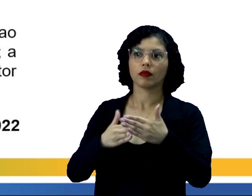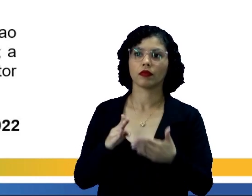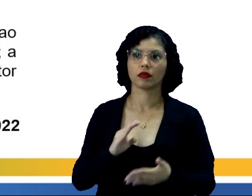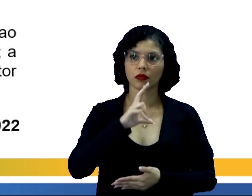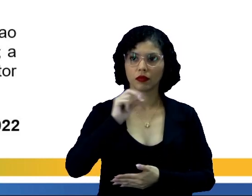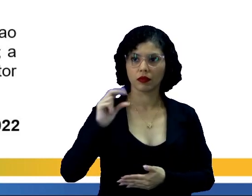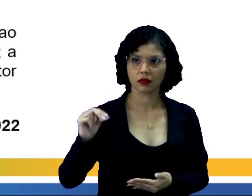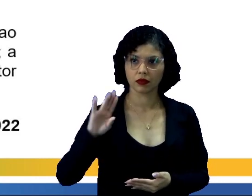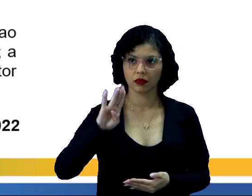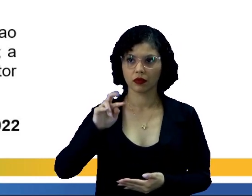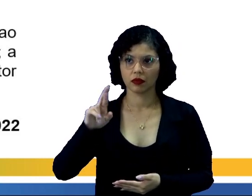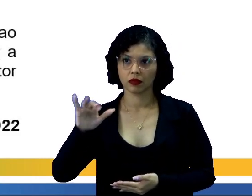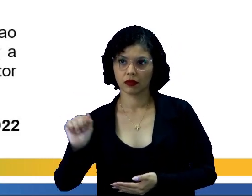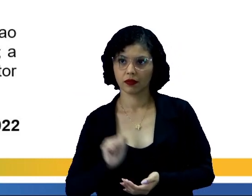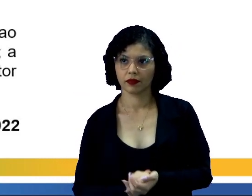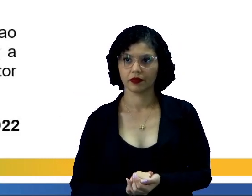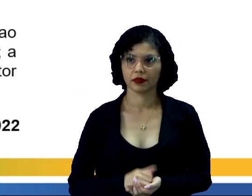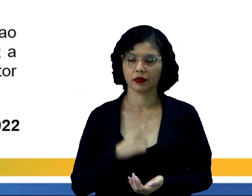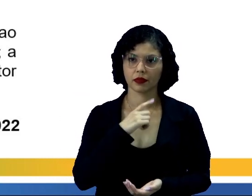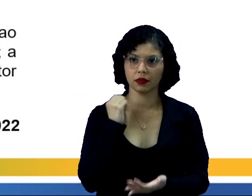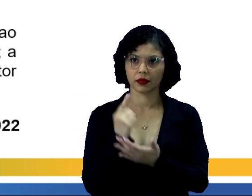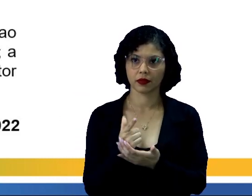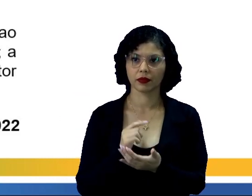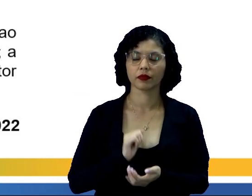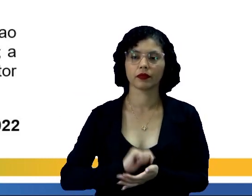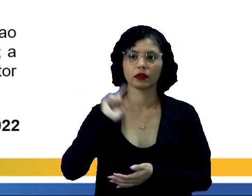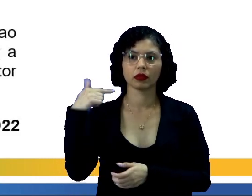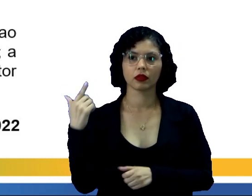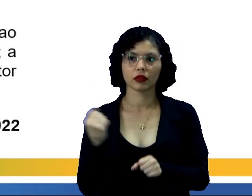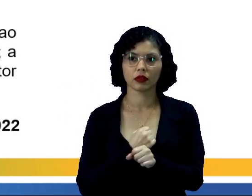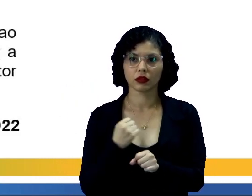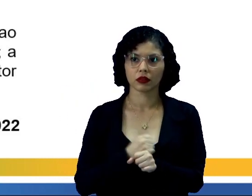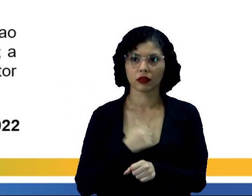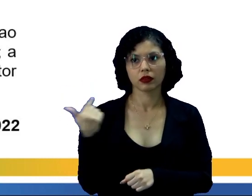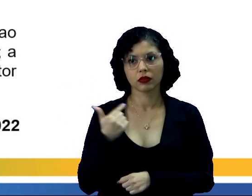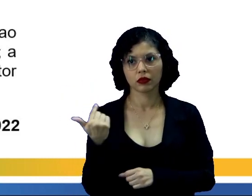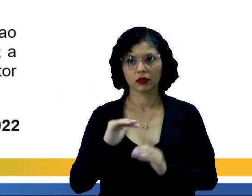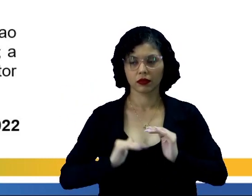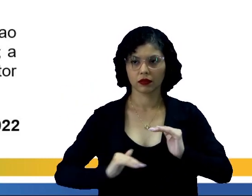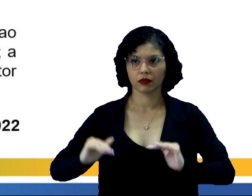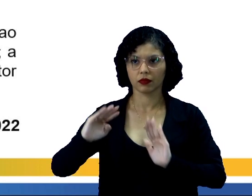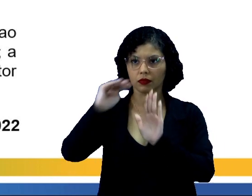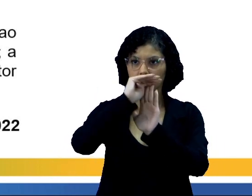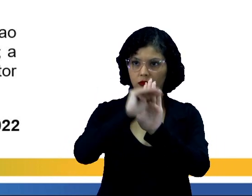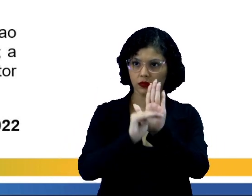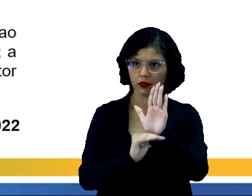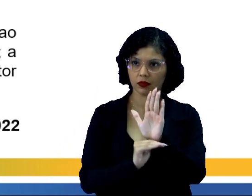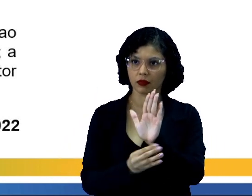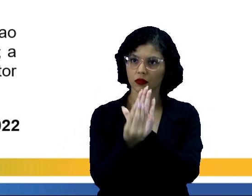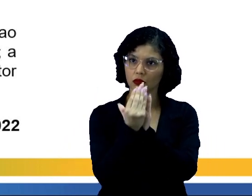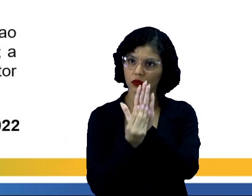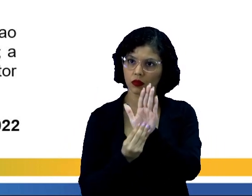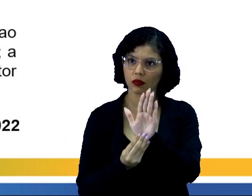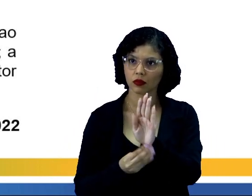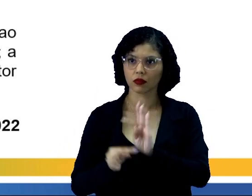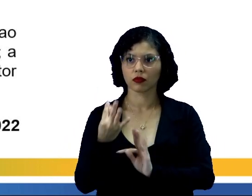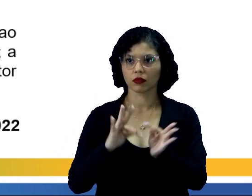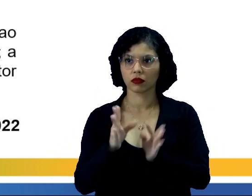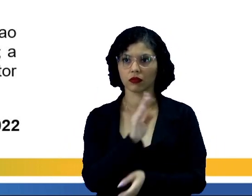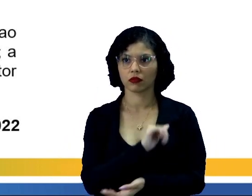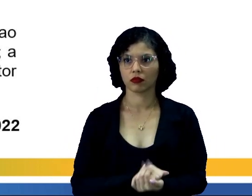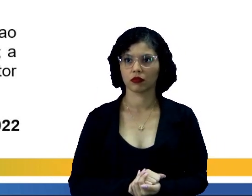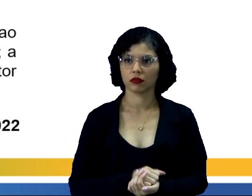tem impacto de 500 bilhões a serem pagos nos próximos anos. Segundo o levantamento do Grupo Técnico de